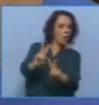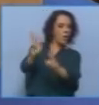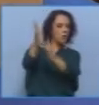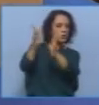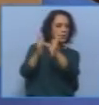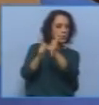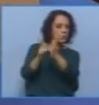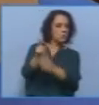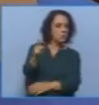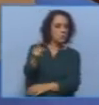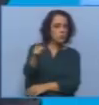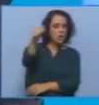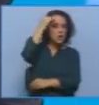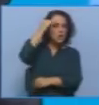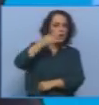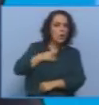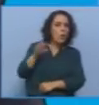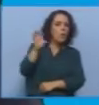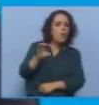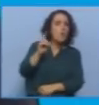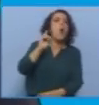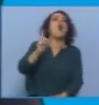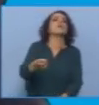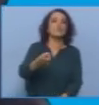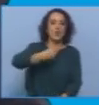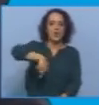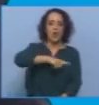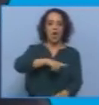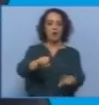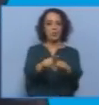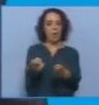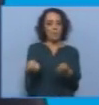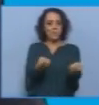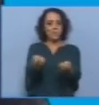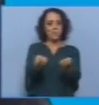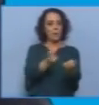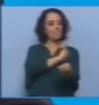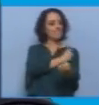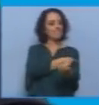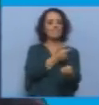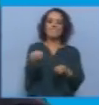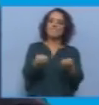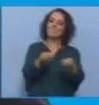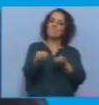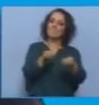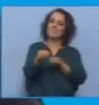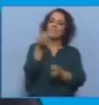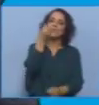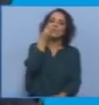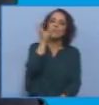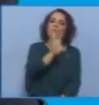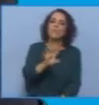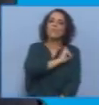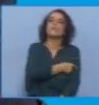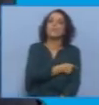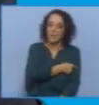como é que Ele nos ensinou a reinar, a ter autoridade, a exercer qualquer tipo de